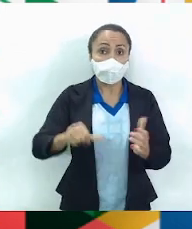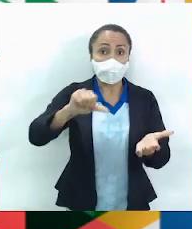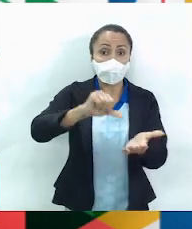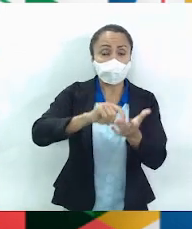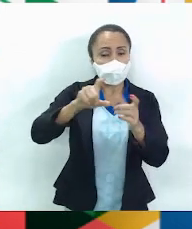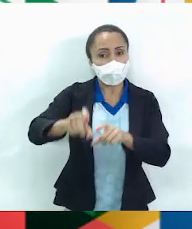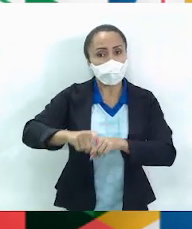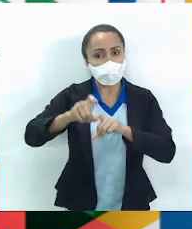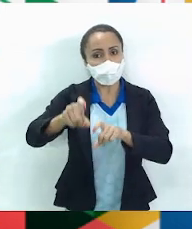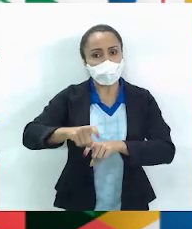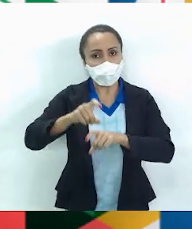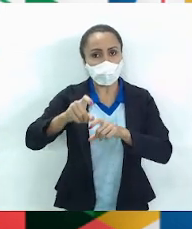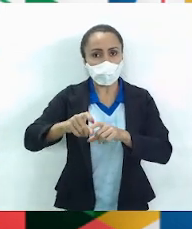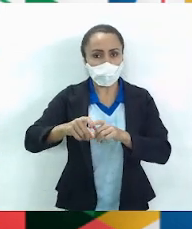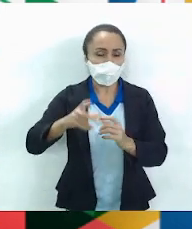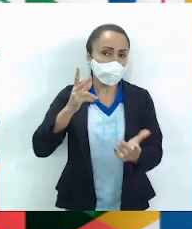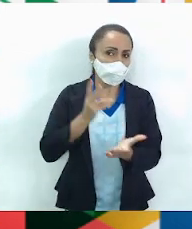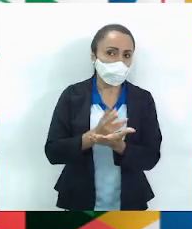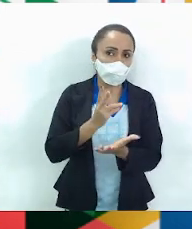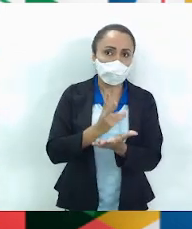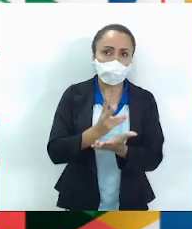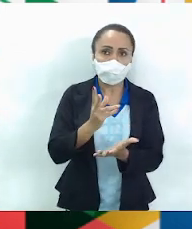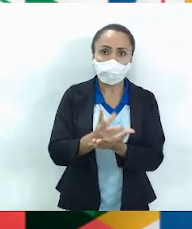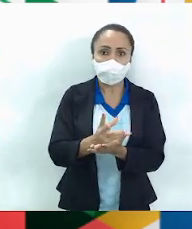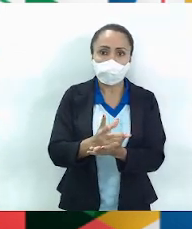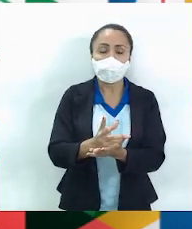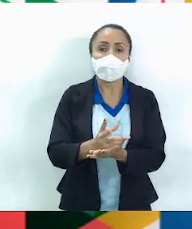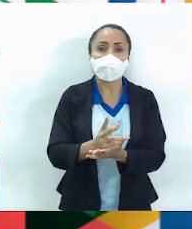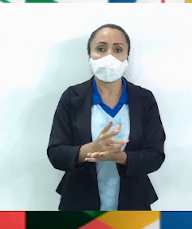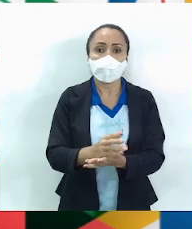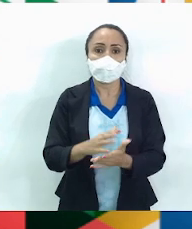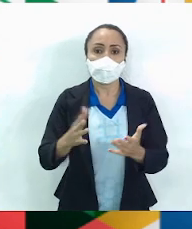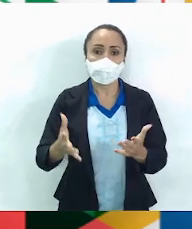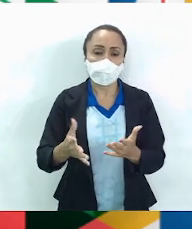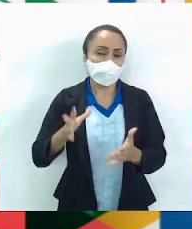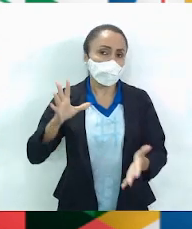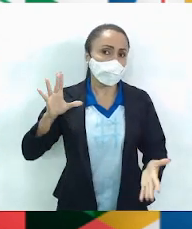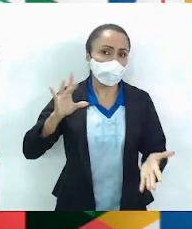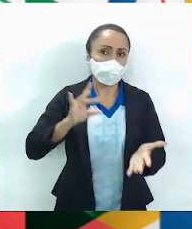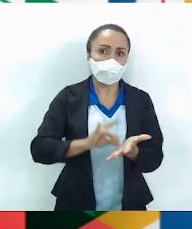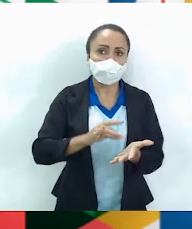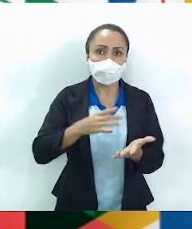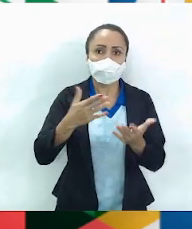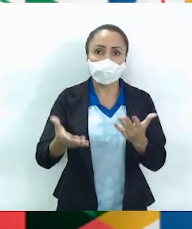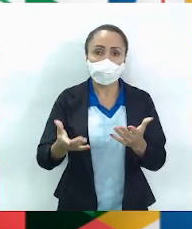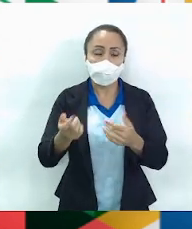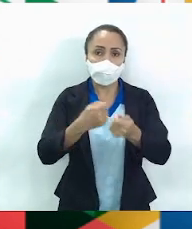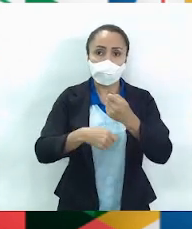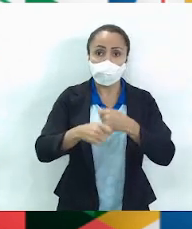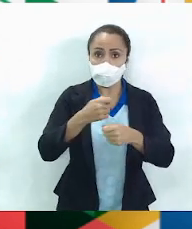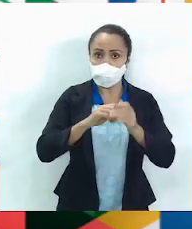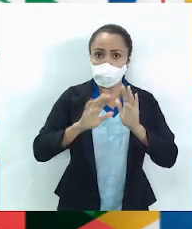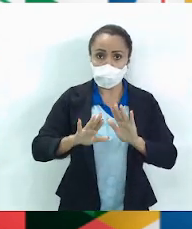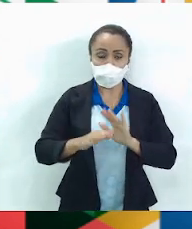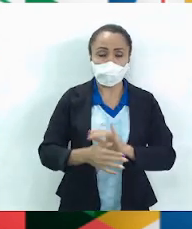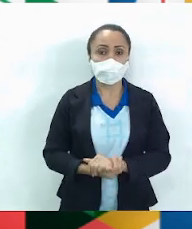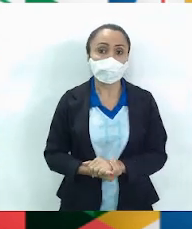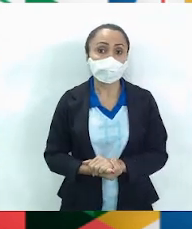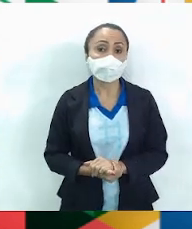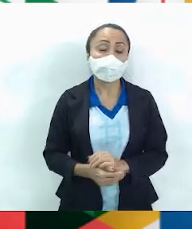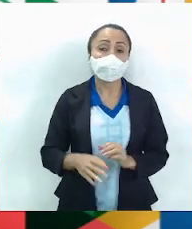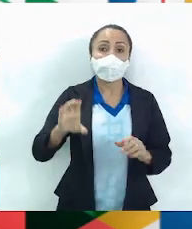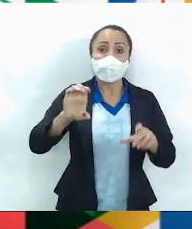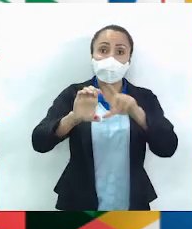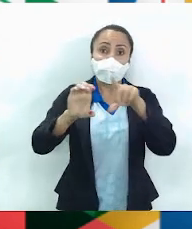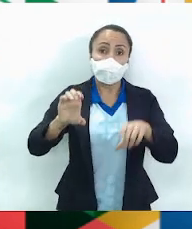agrícola permanece intocável e não foi afetado pelas medidas da modernização da economia do mercado. E E.